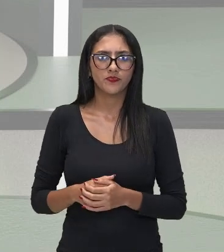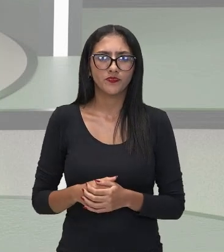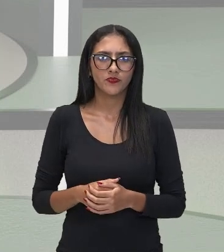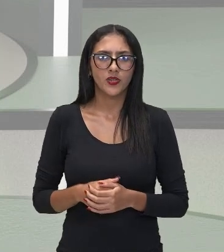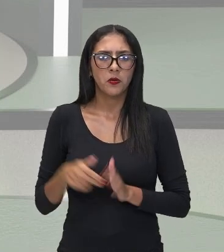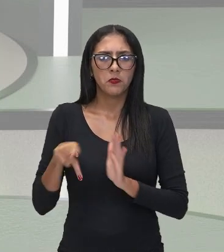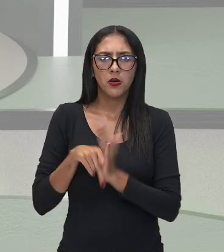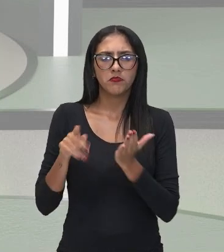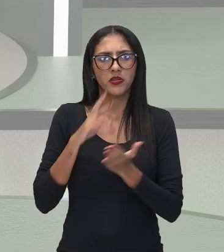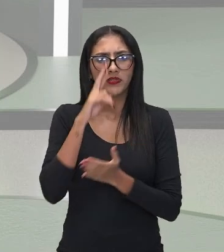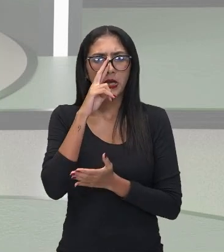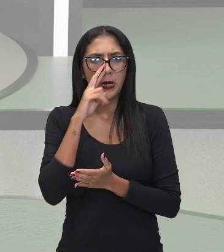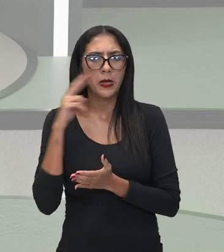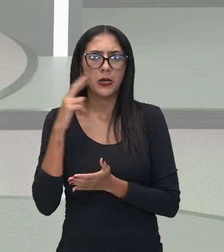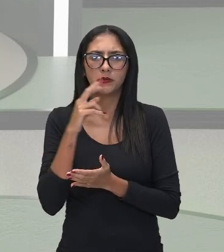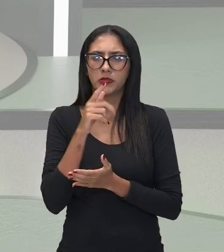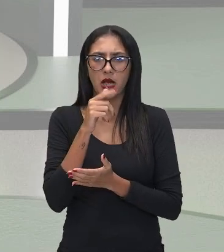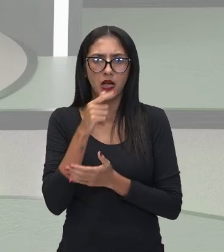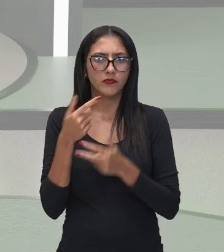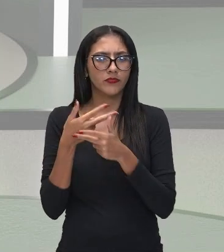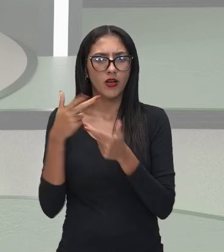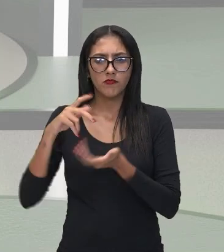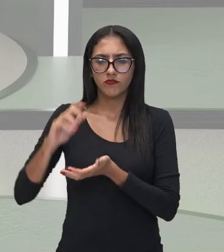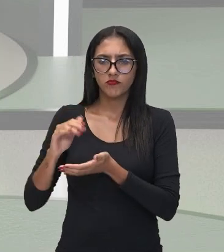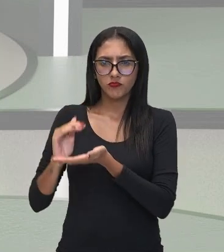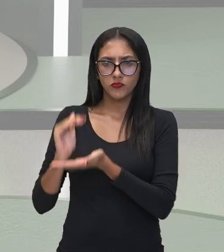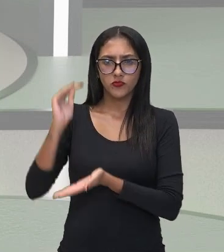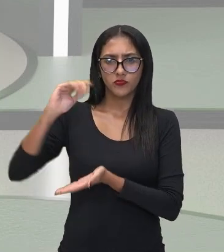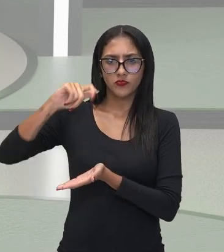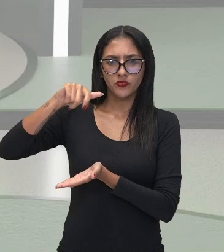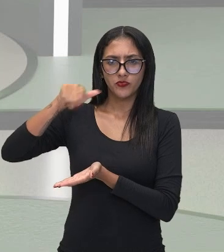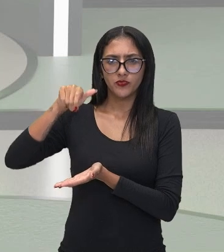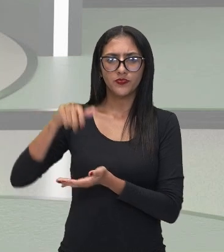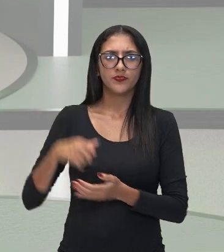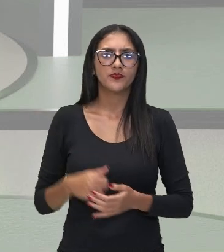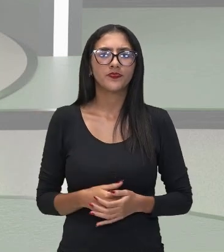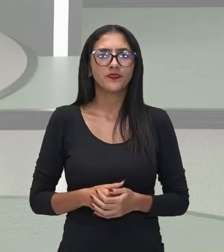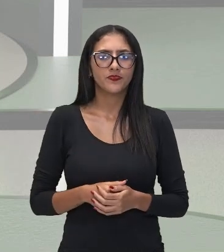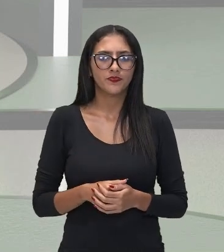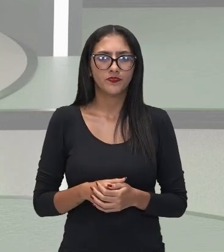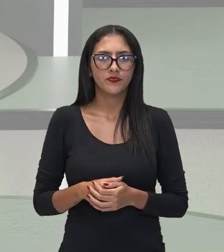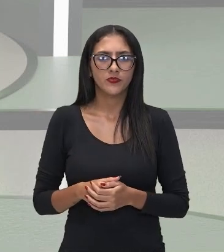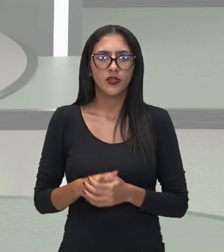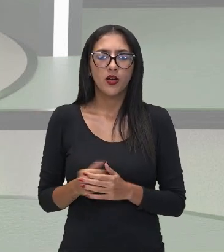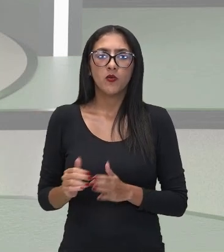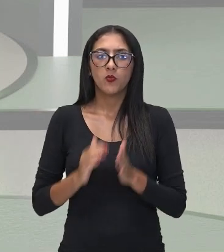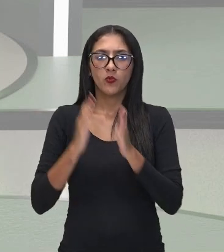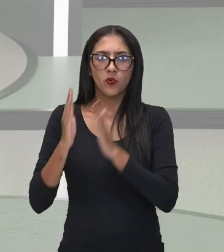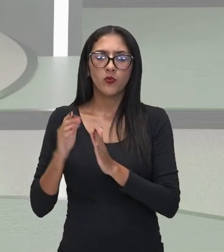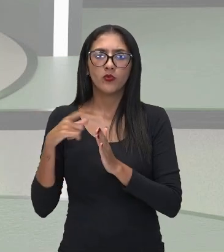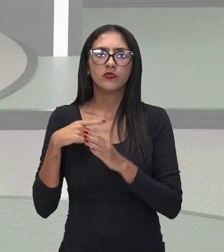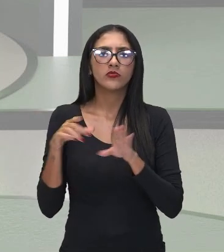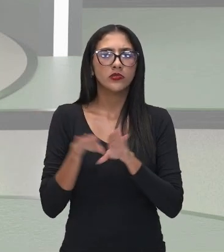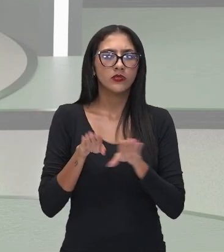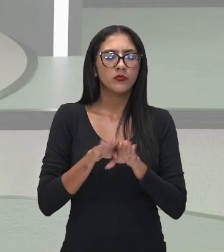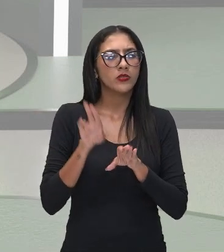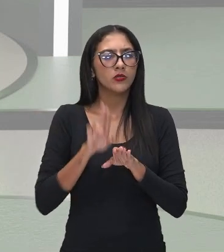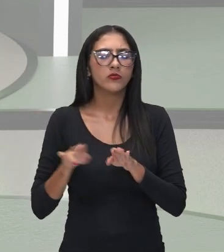garrafas de plásticos, tá? E temos o poliestileno, que é o plástico mais utilizado no mundo e é usado